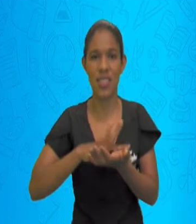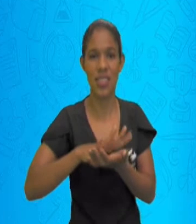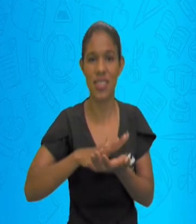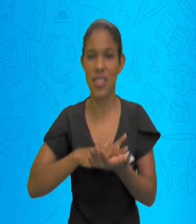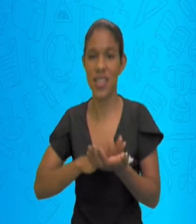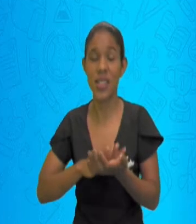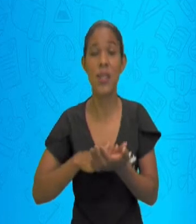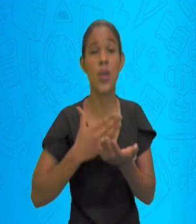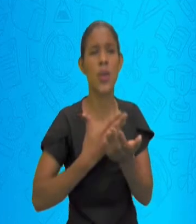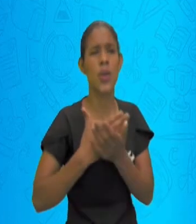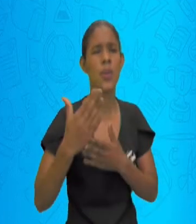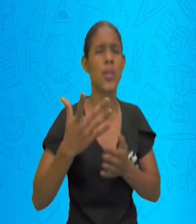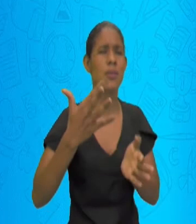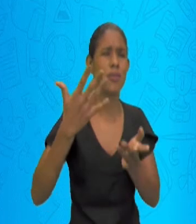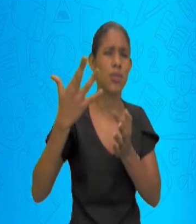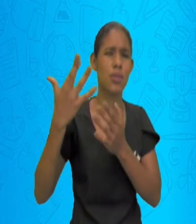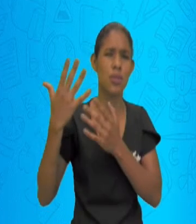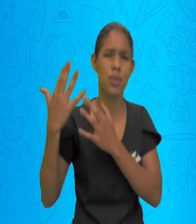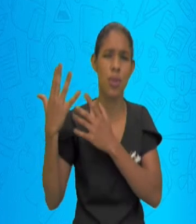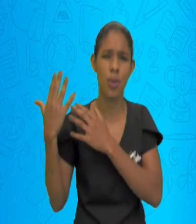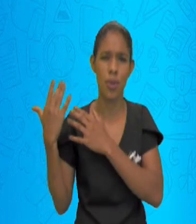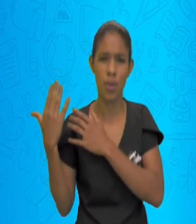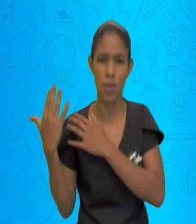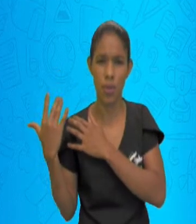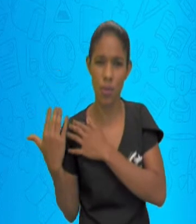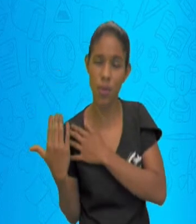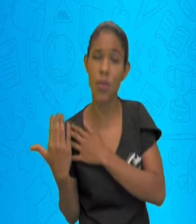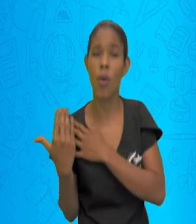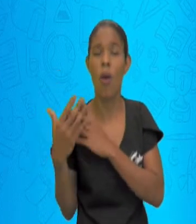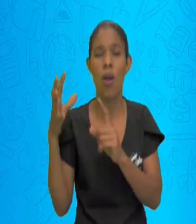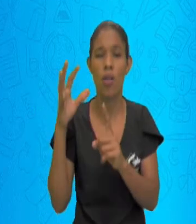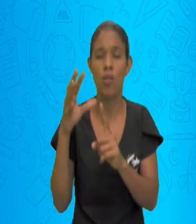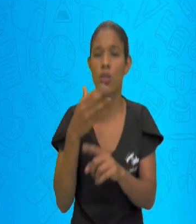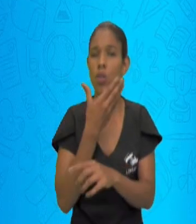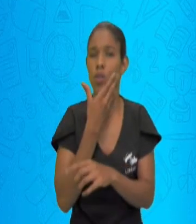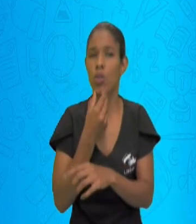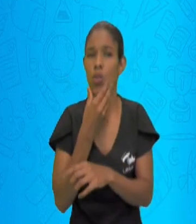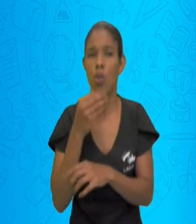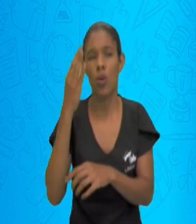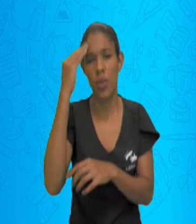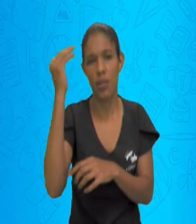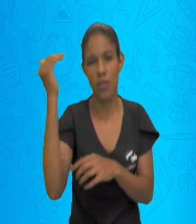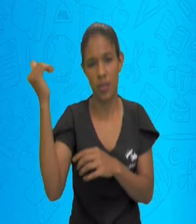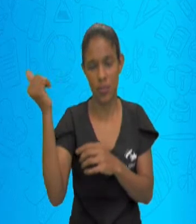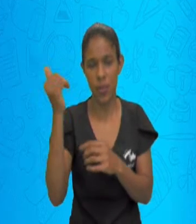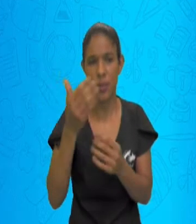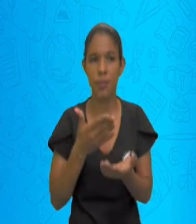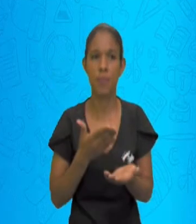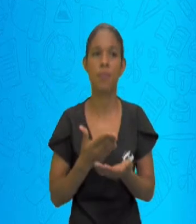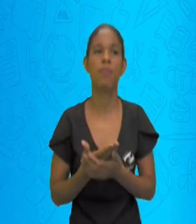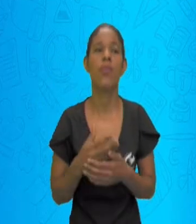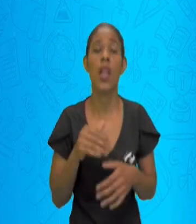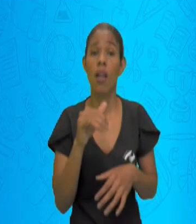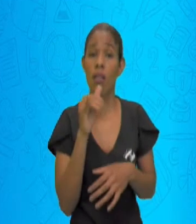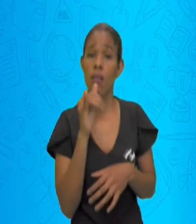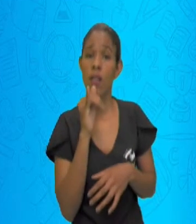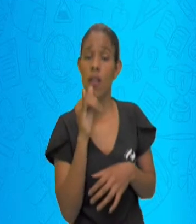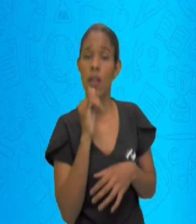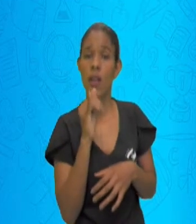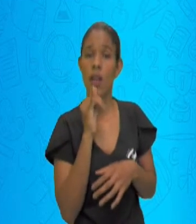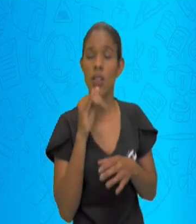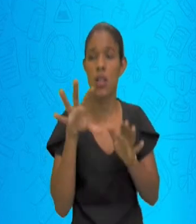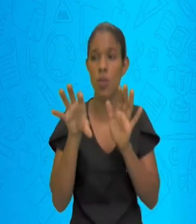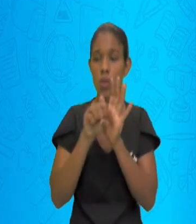o legítimo representante musical do carnaval. Aí temos o exemplo nessas duas